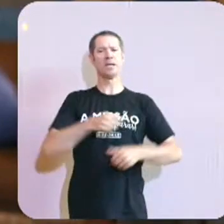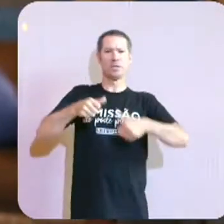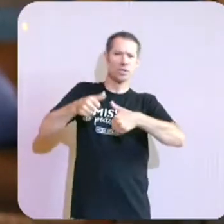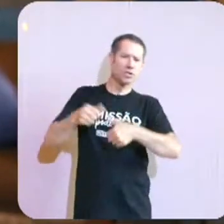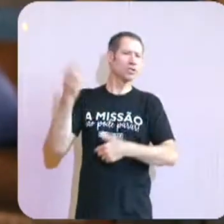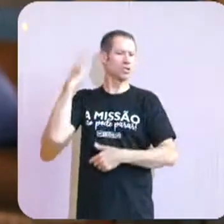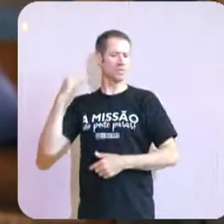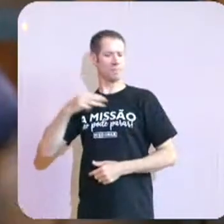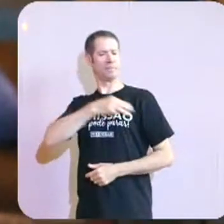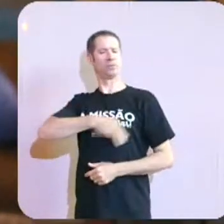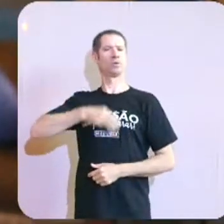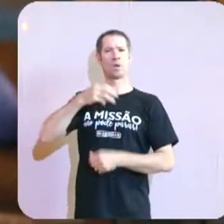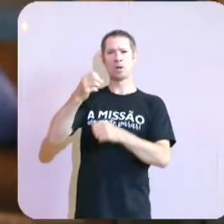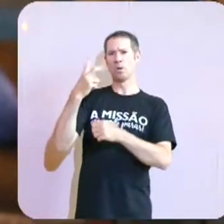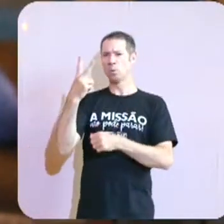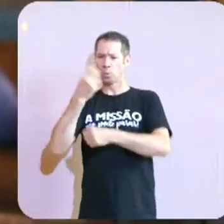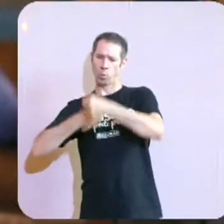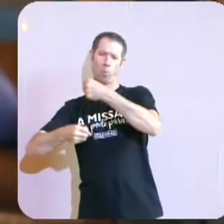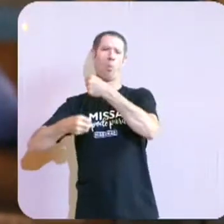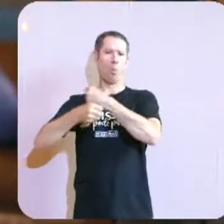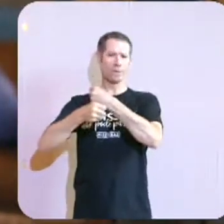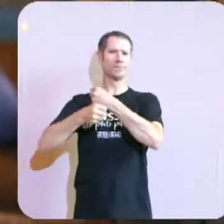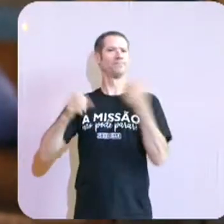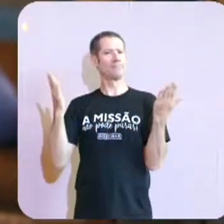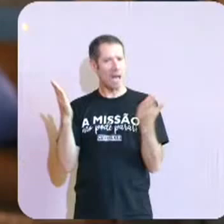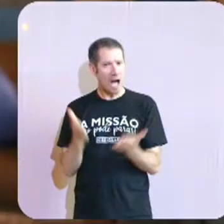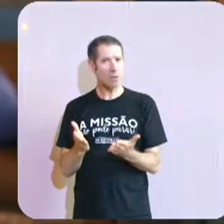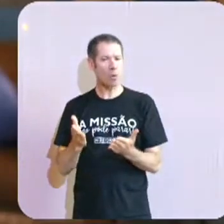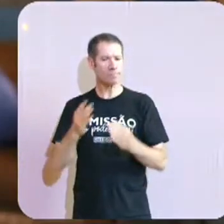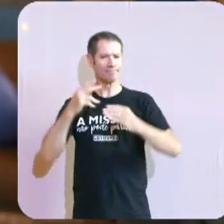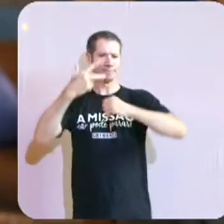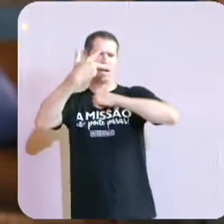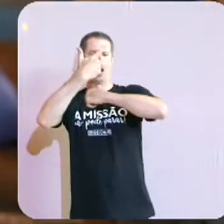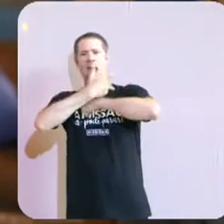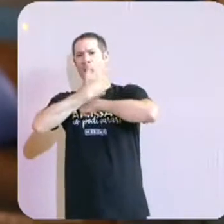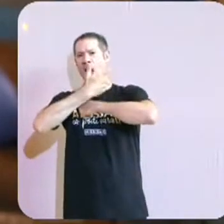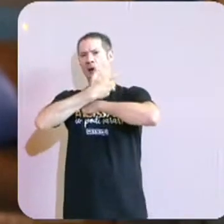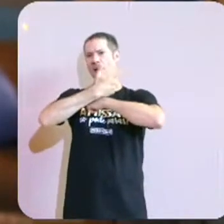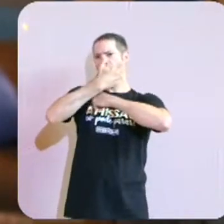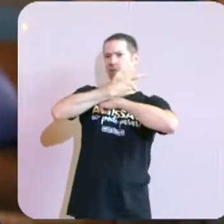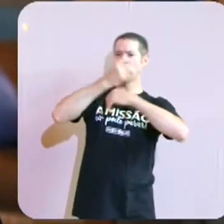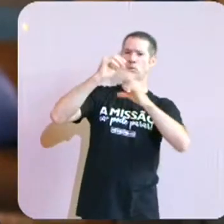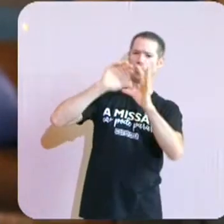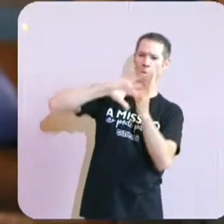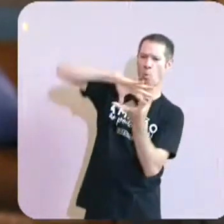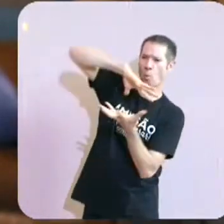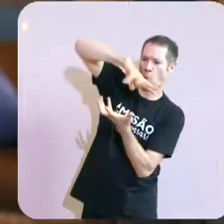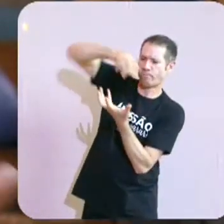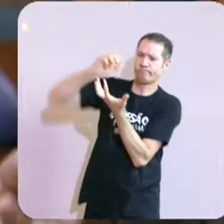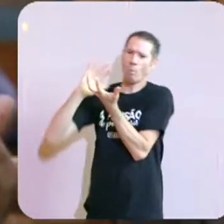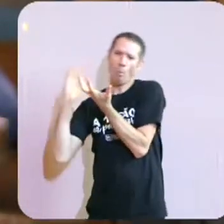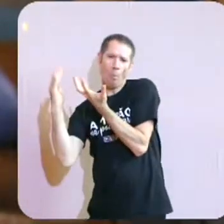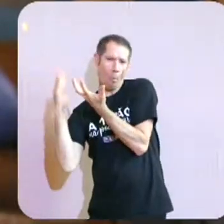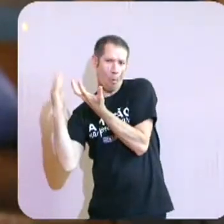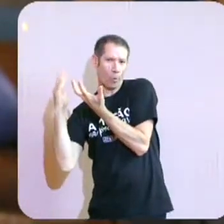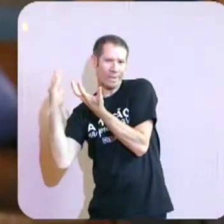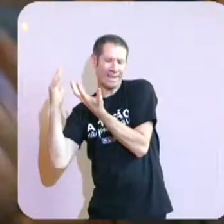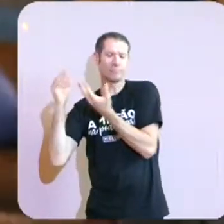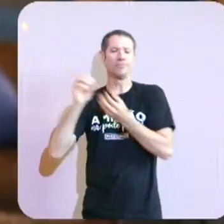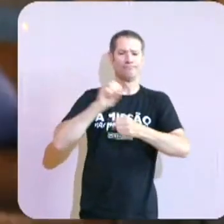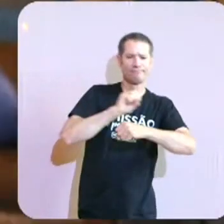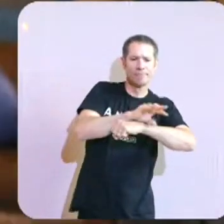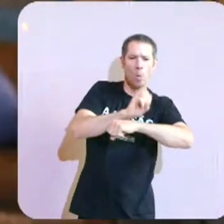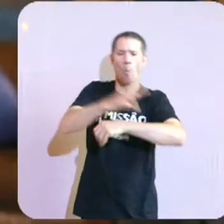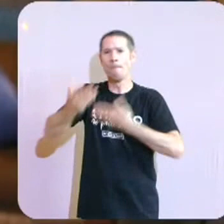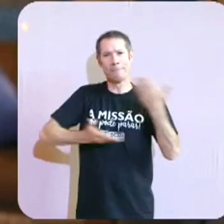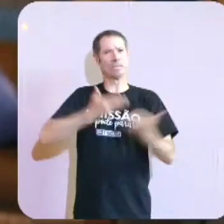no Missionar há 2 anos atrás e agora estou gravando aqui diretamente do Oriente Médio para compartilhar com vocês. Por